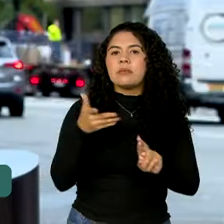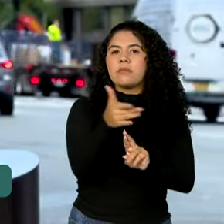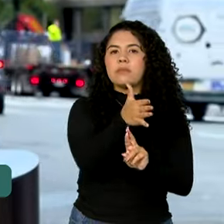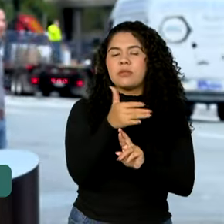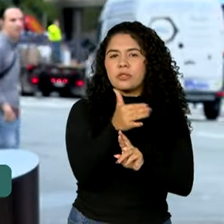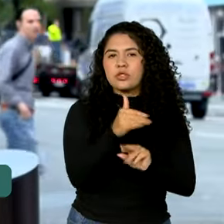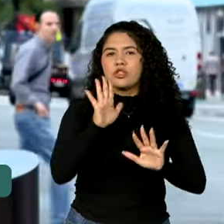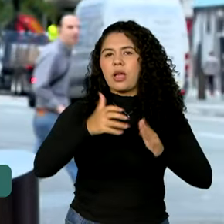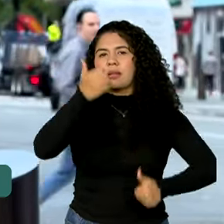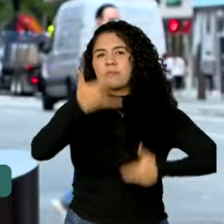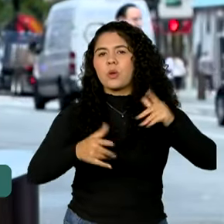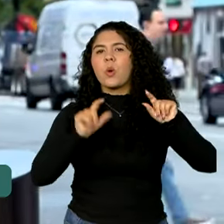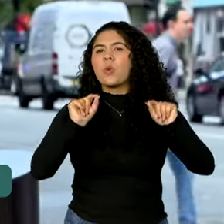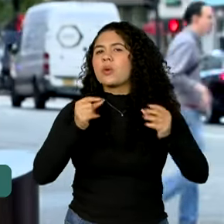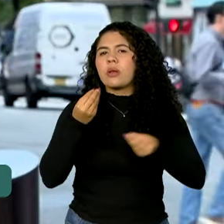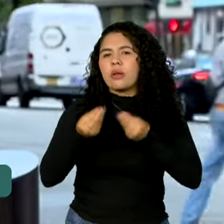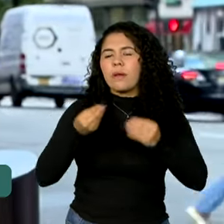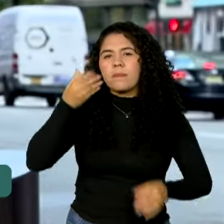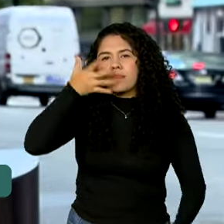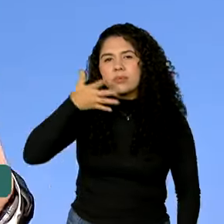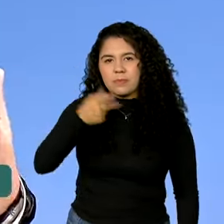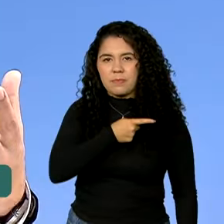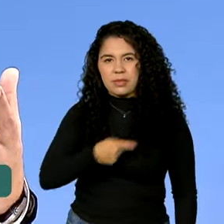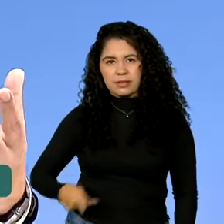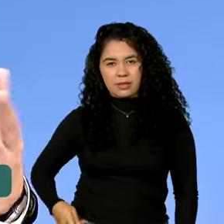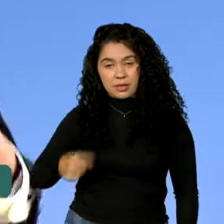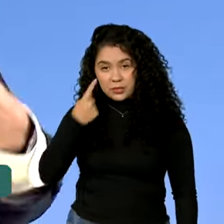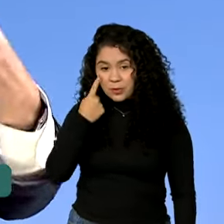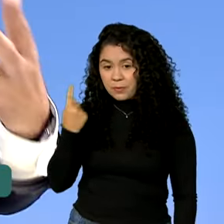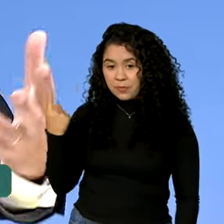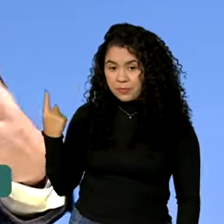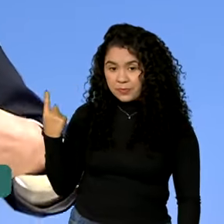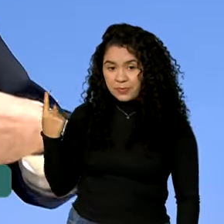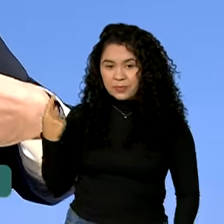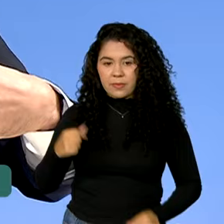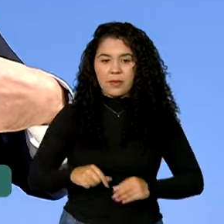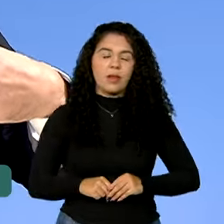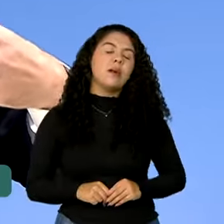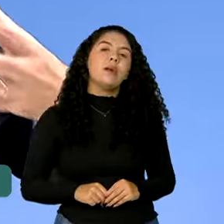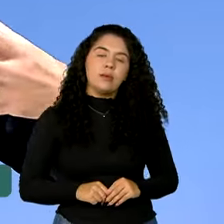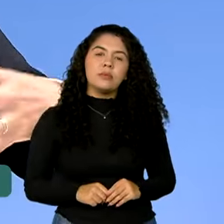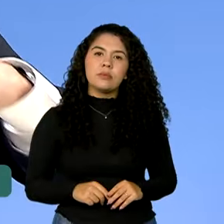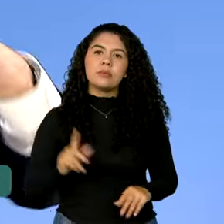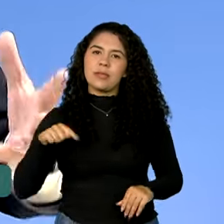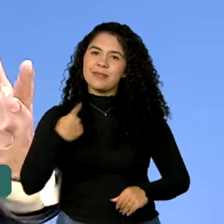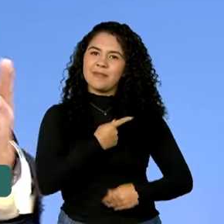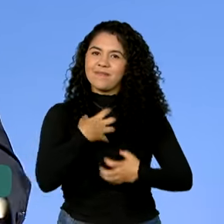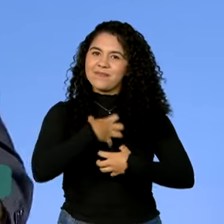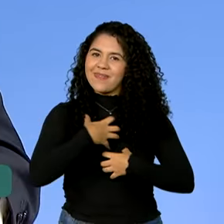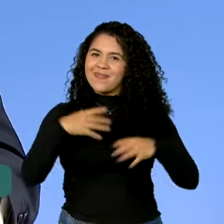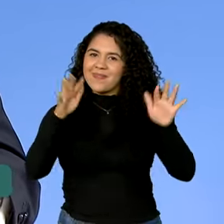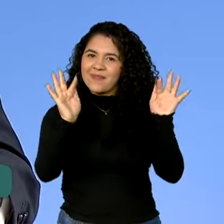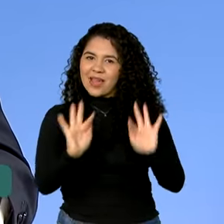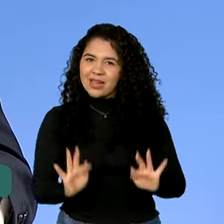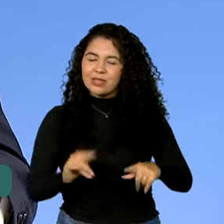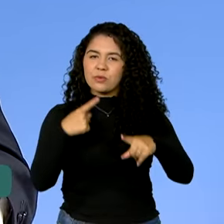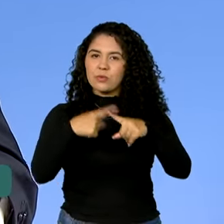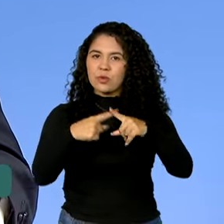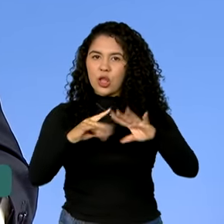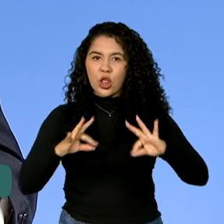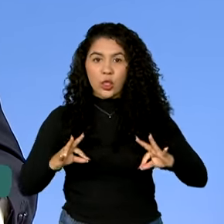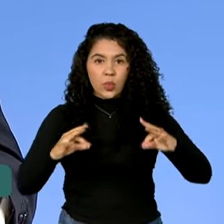discurso do presidente Lula. Vamos ouvir? O Brasil vai dizer, olha, a gente está contente que todo mundo quer